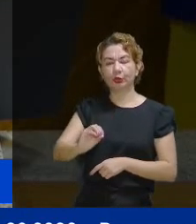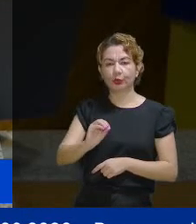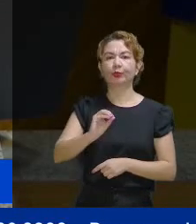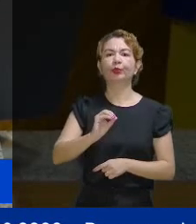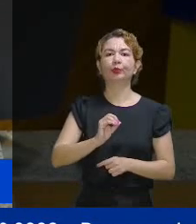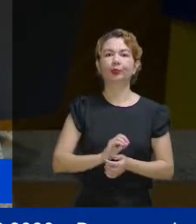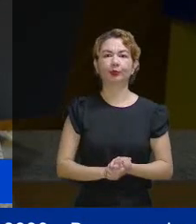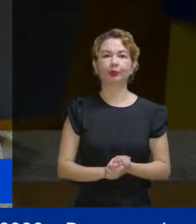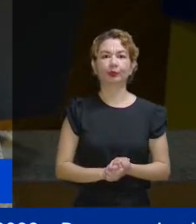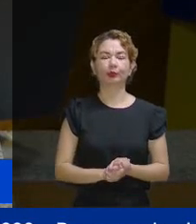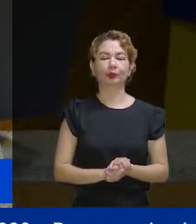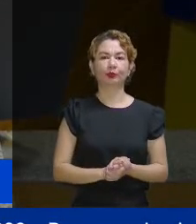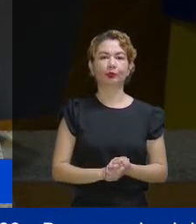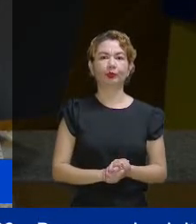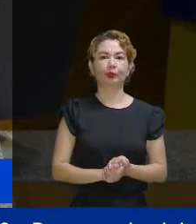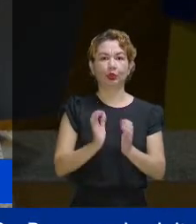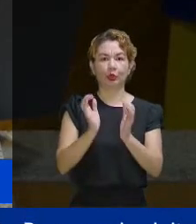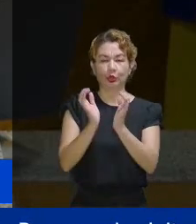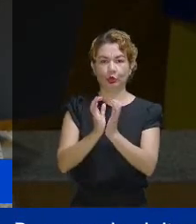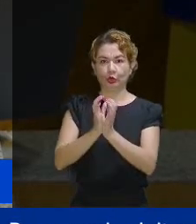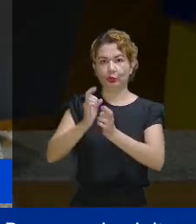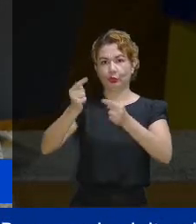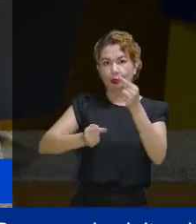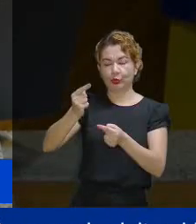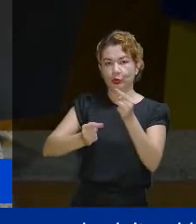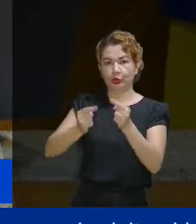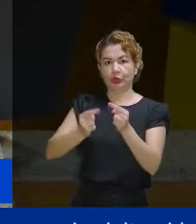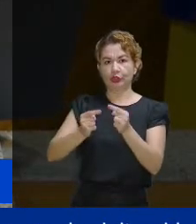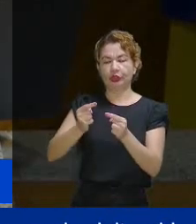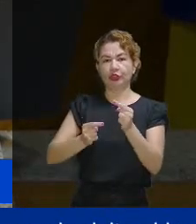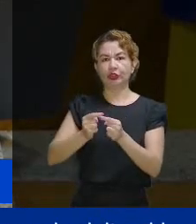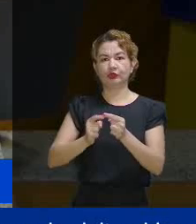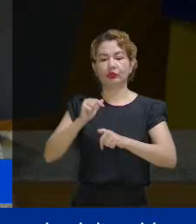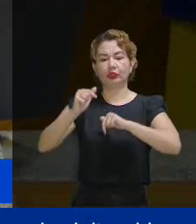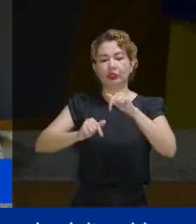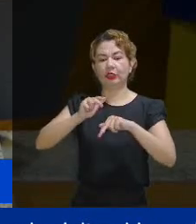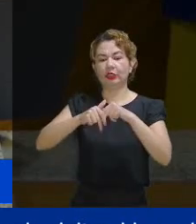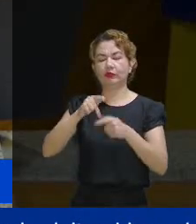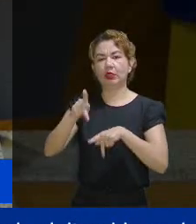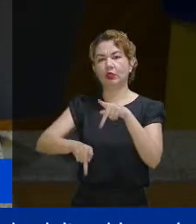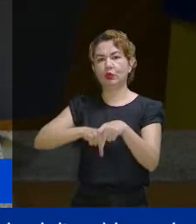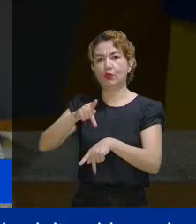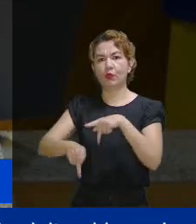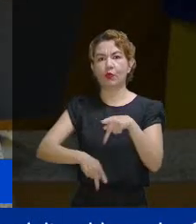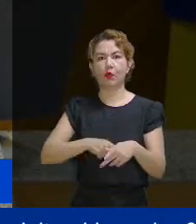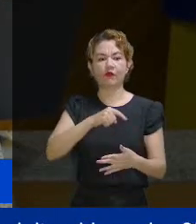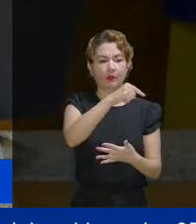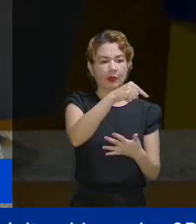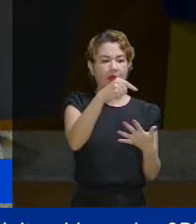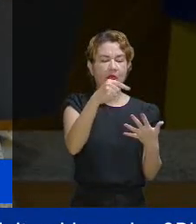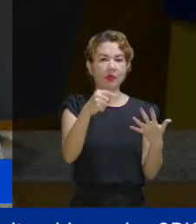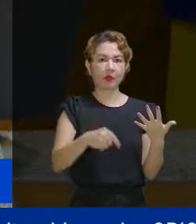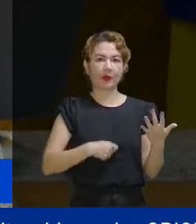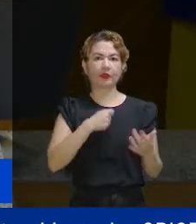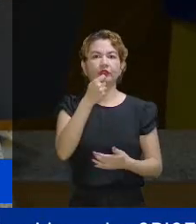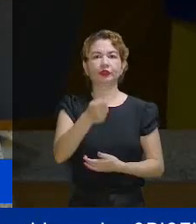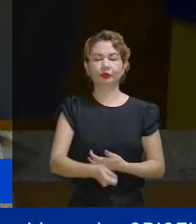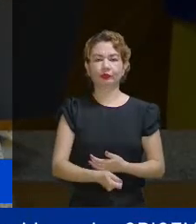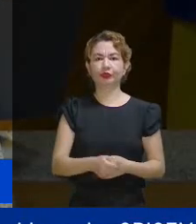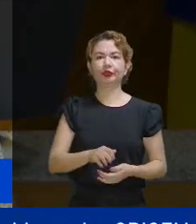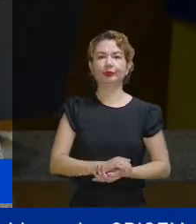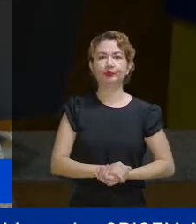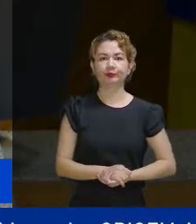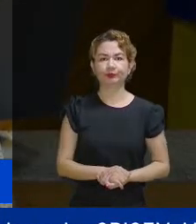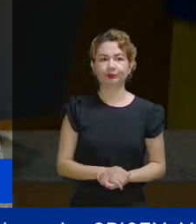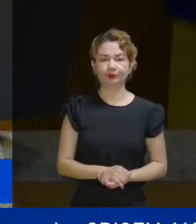Matos Neto e Coligação Trabalhando pelo Povo. Atuarão como vogais juízes Agostinho Silvério, Anselmo